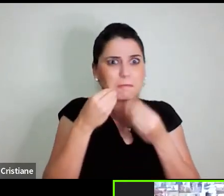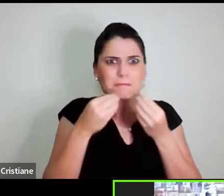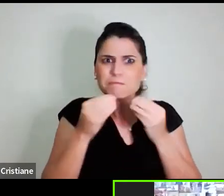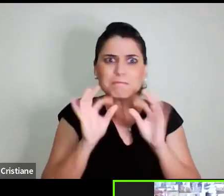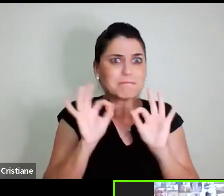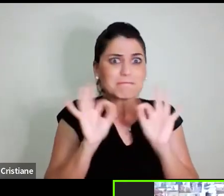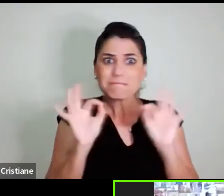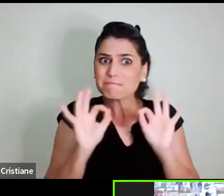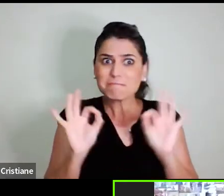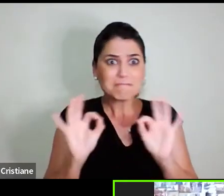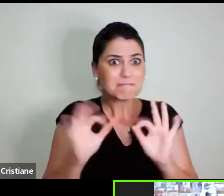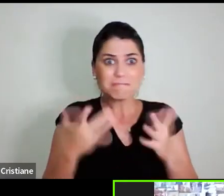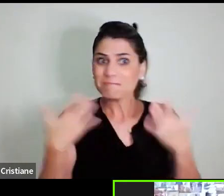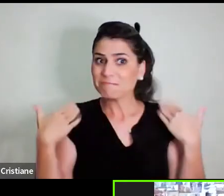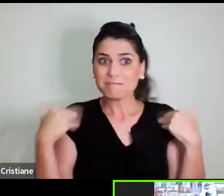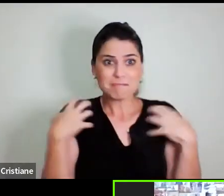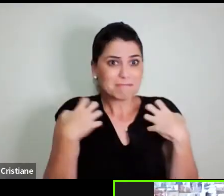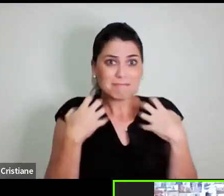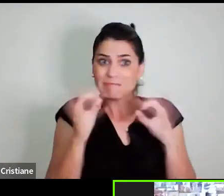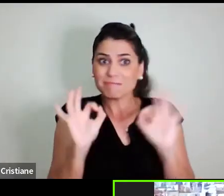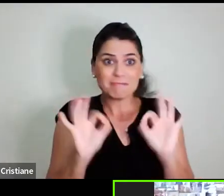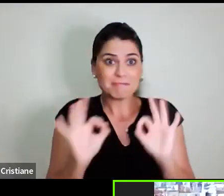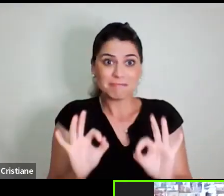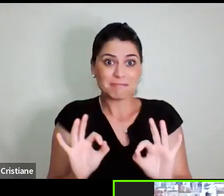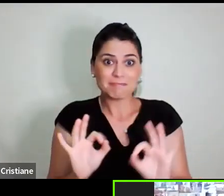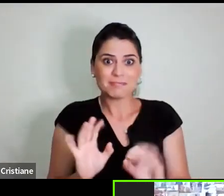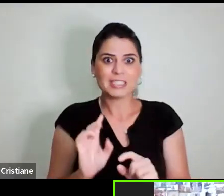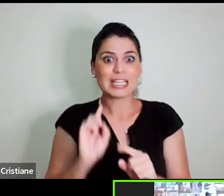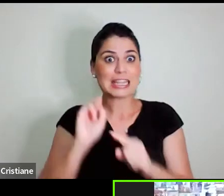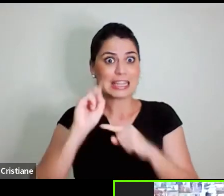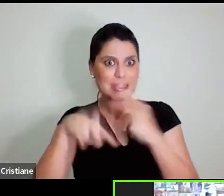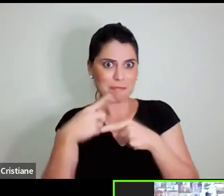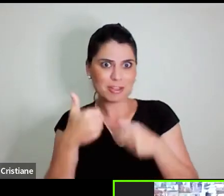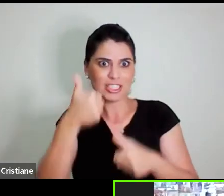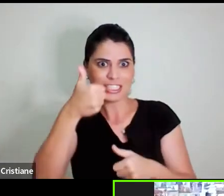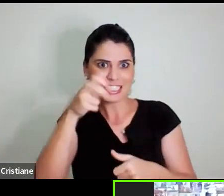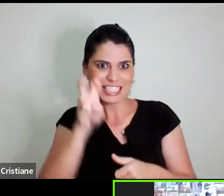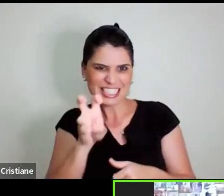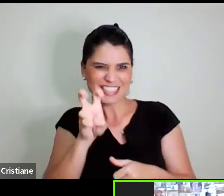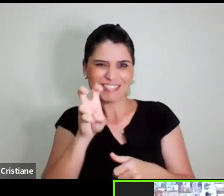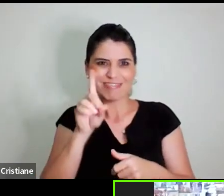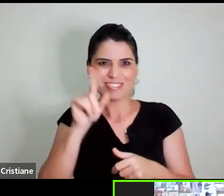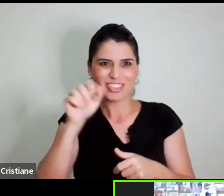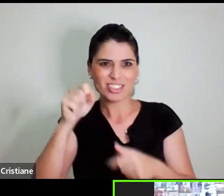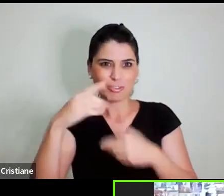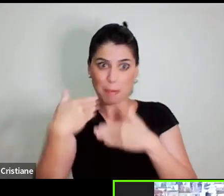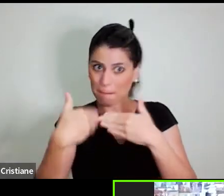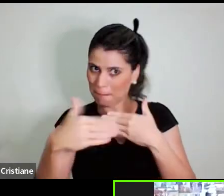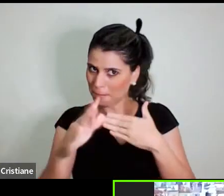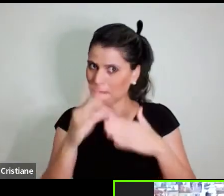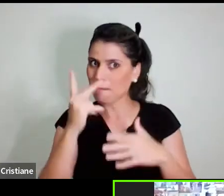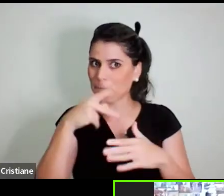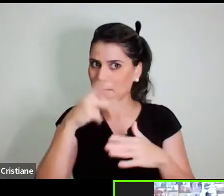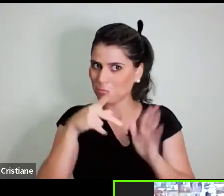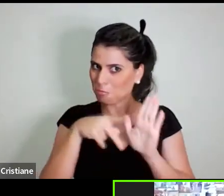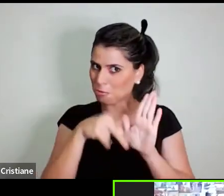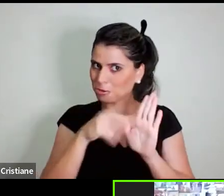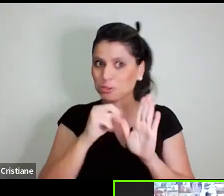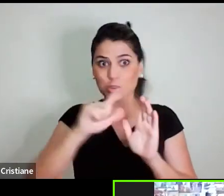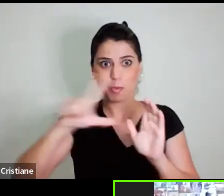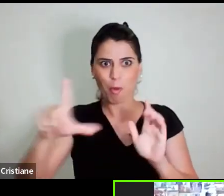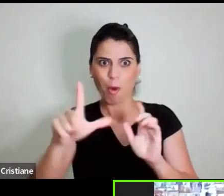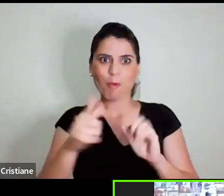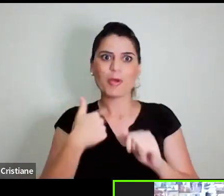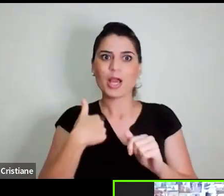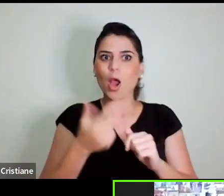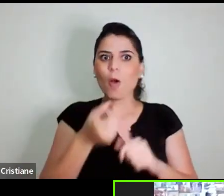15 dias depois, eu falei, eu vou tomar leite. Aí minha filha, ela ficava apavorada, mãe, a senhora não pega nesse